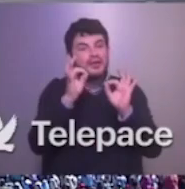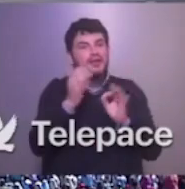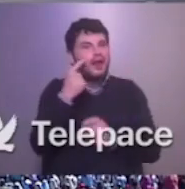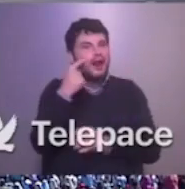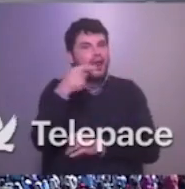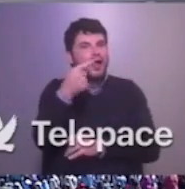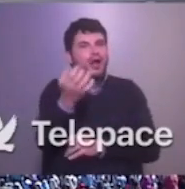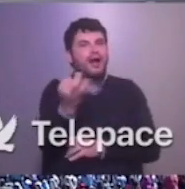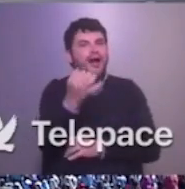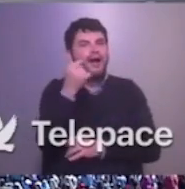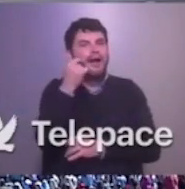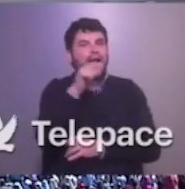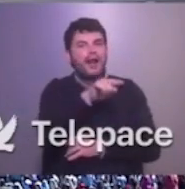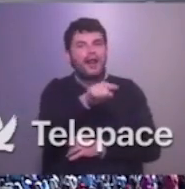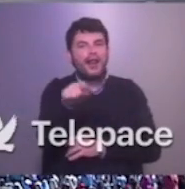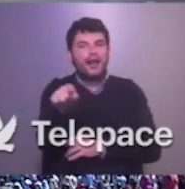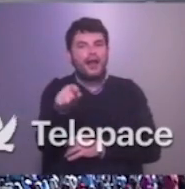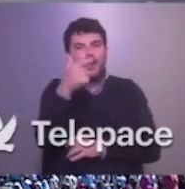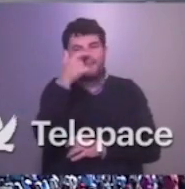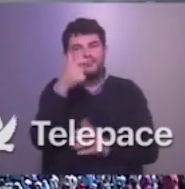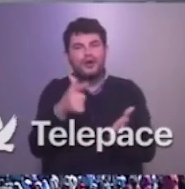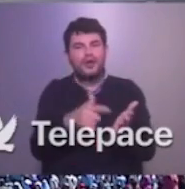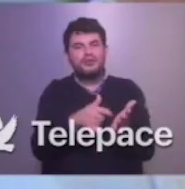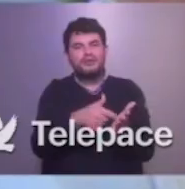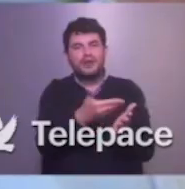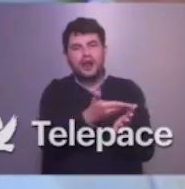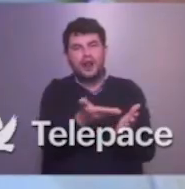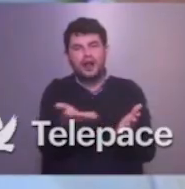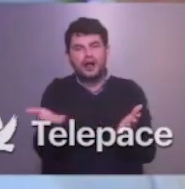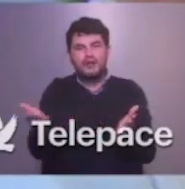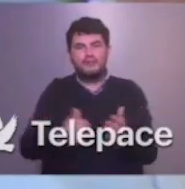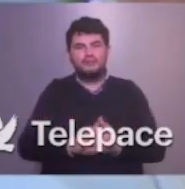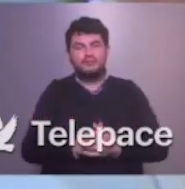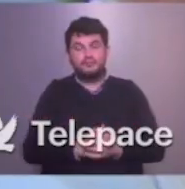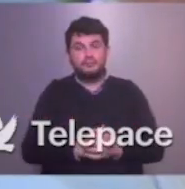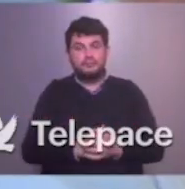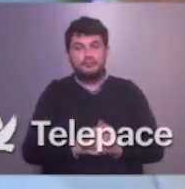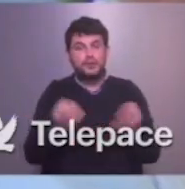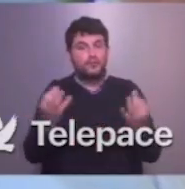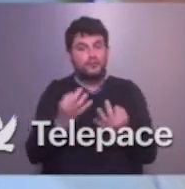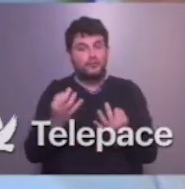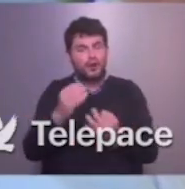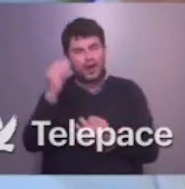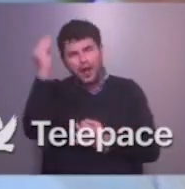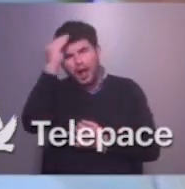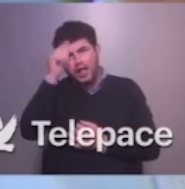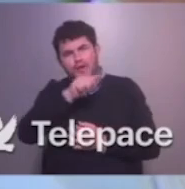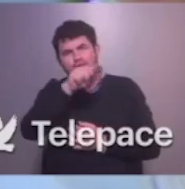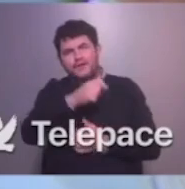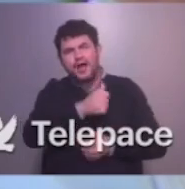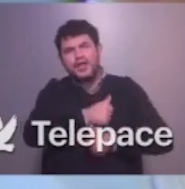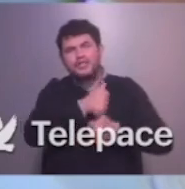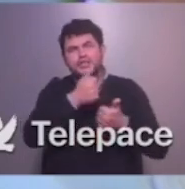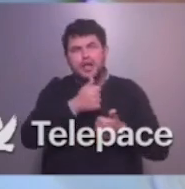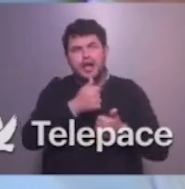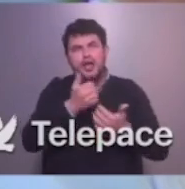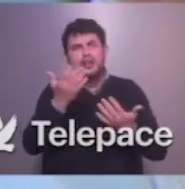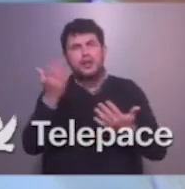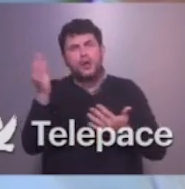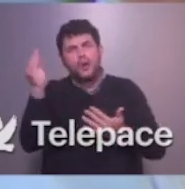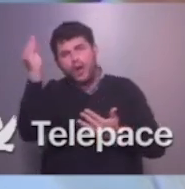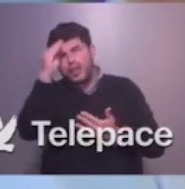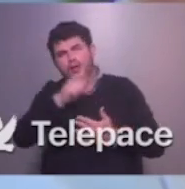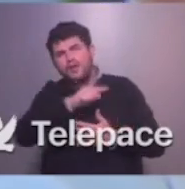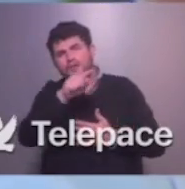especial para com todos os necessitados. Quando entrava numa aldeia ou cidade,